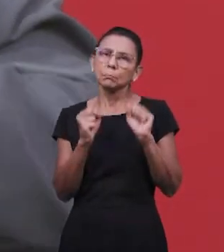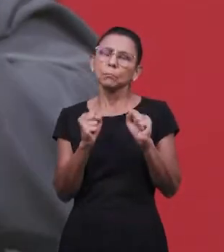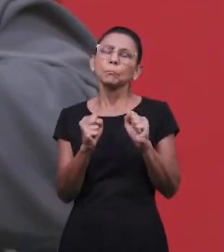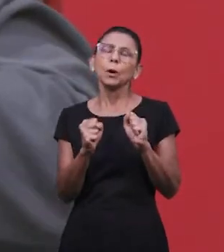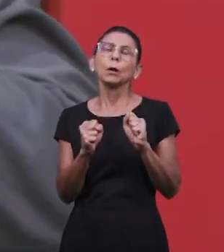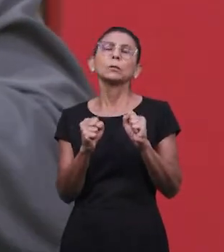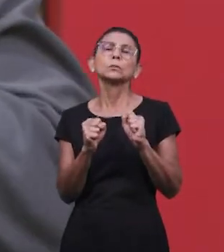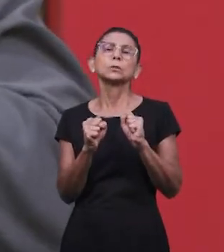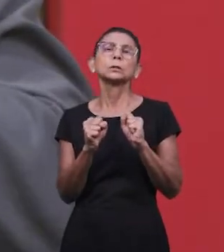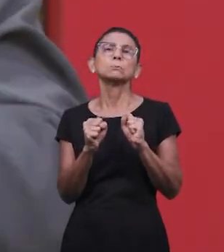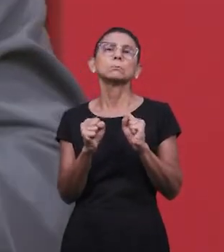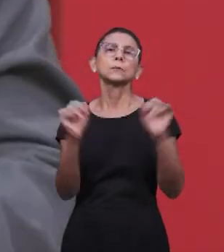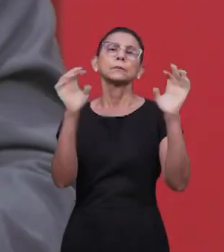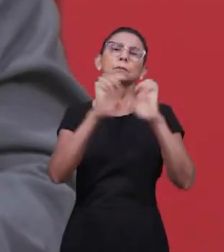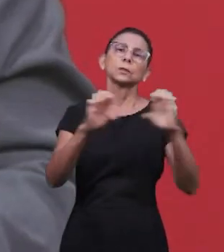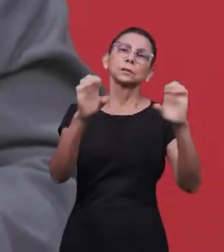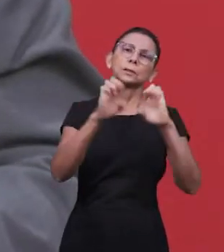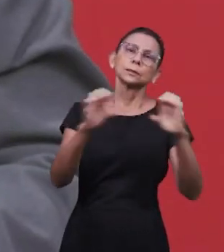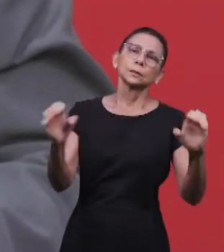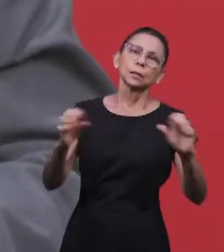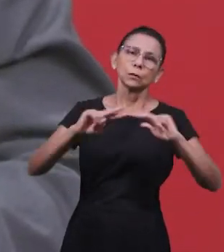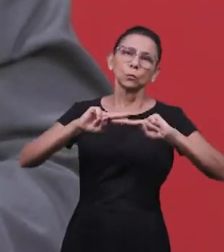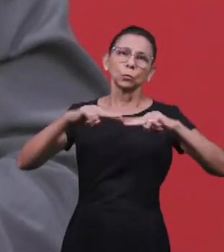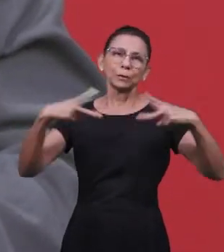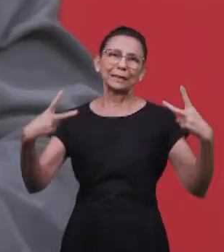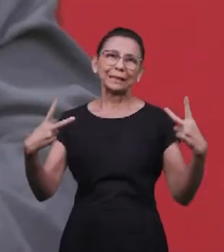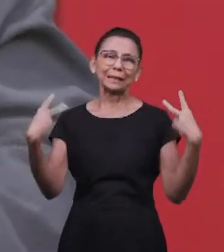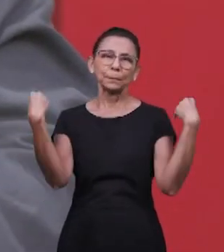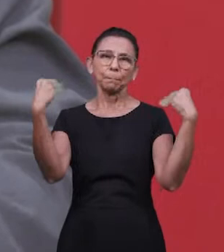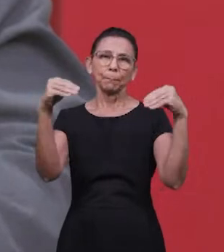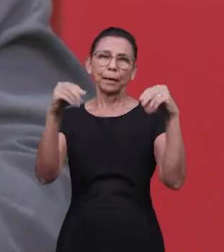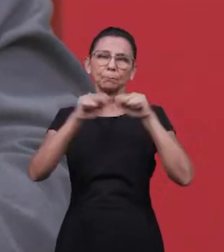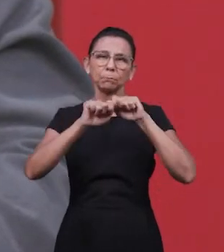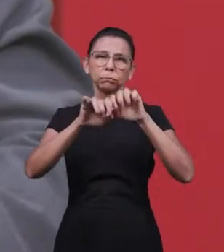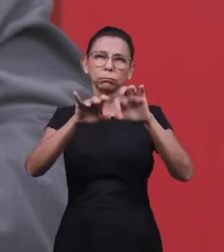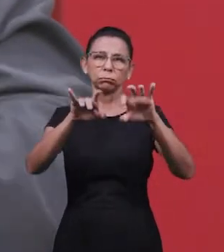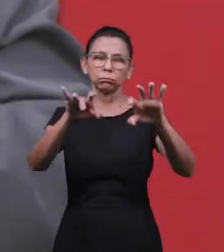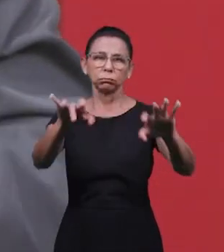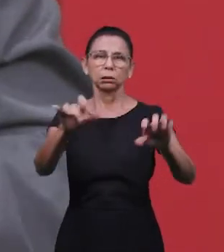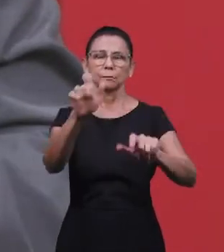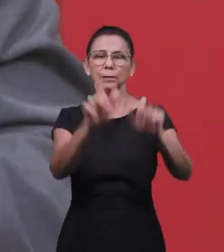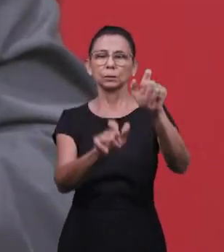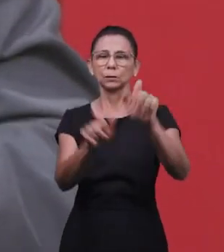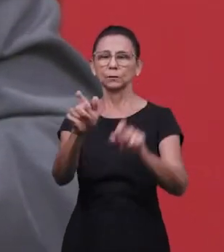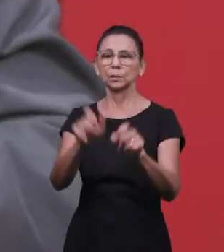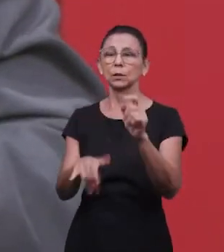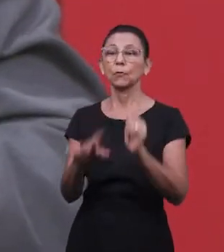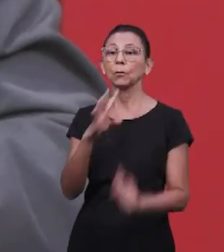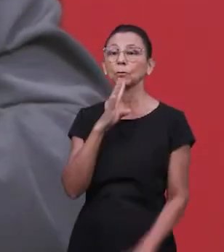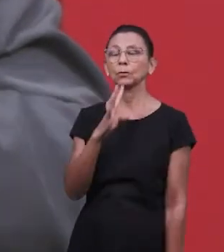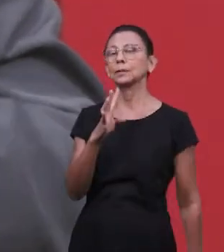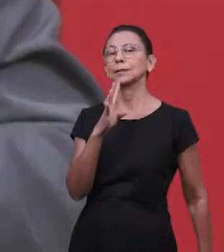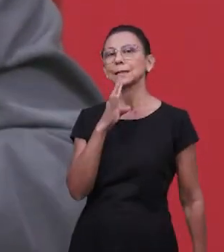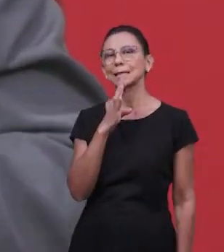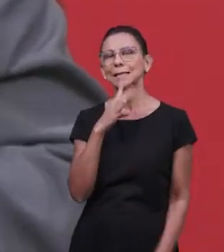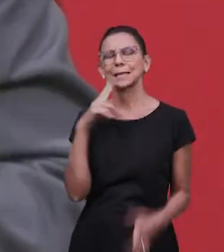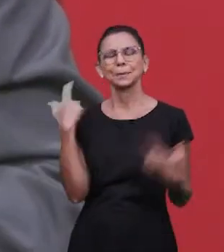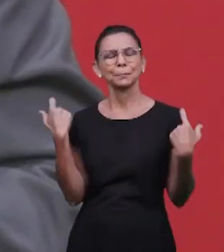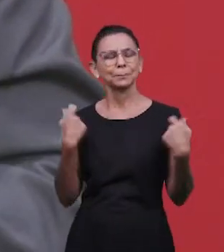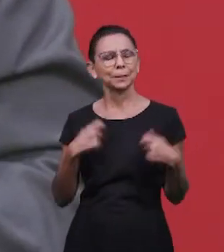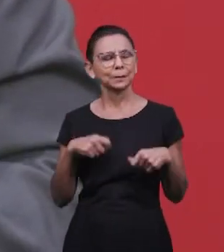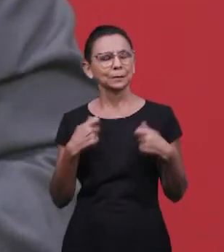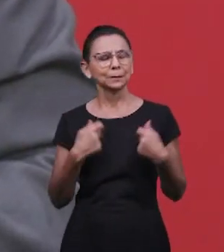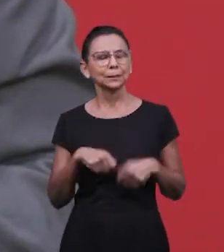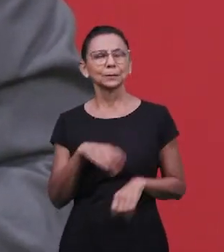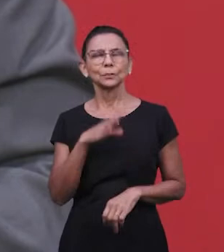evangelização. Ao você compartilhar o conteúdo, você chega a outras pessoas que precisam ouvir, precisam